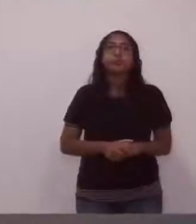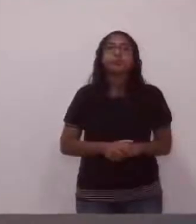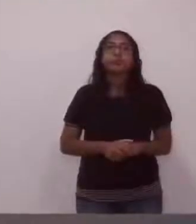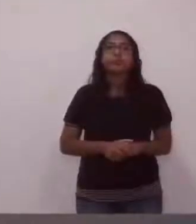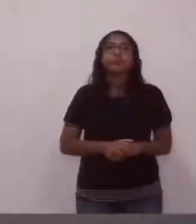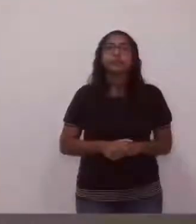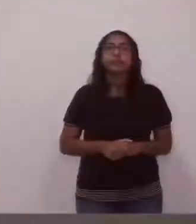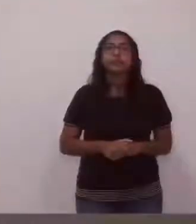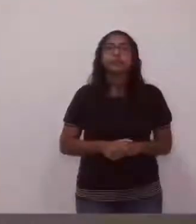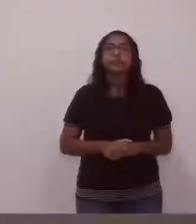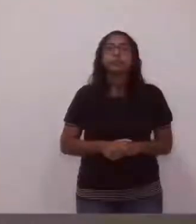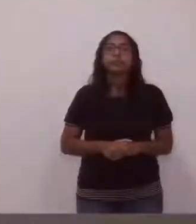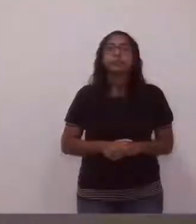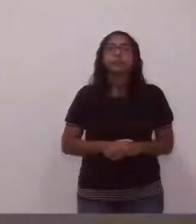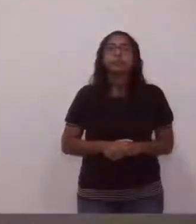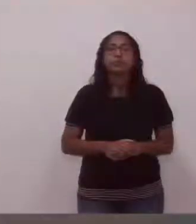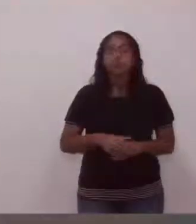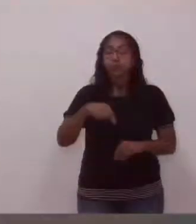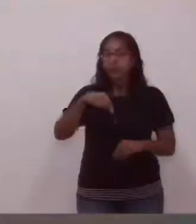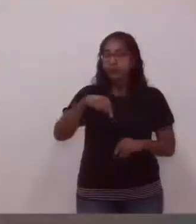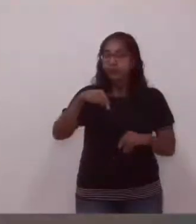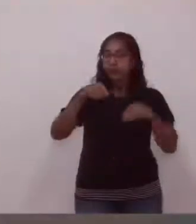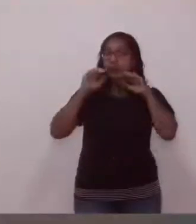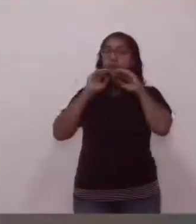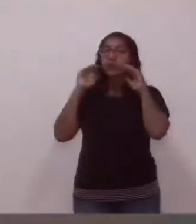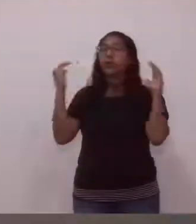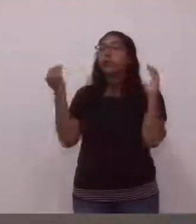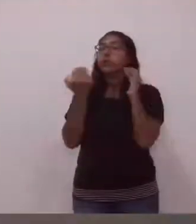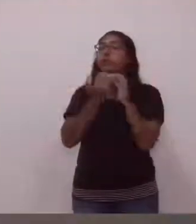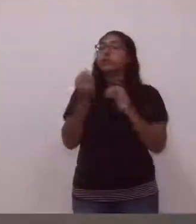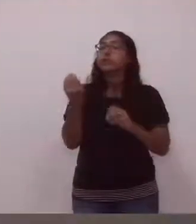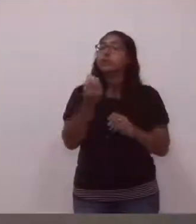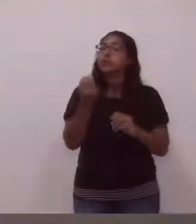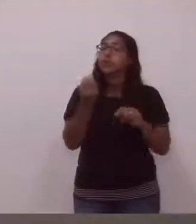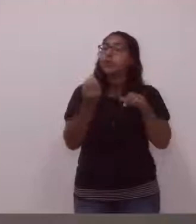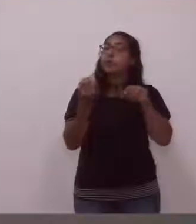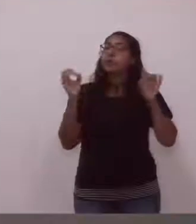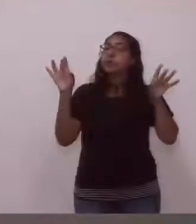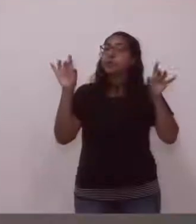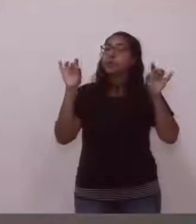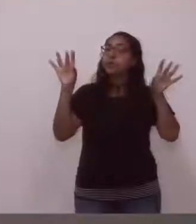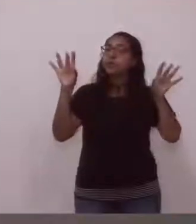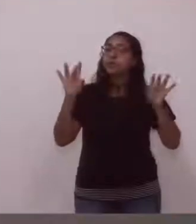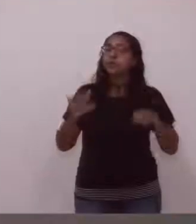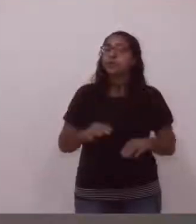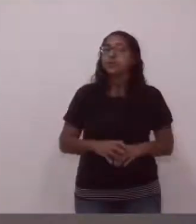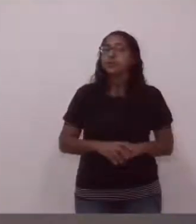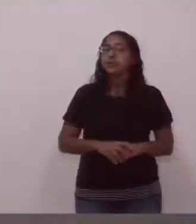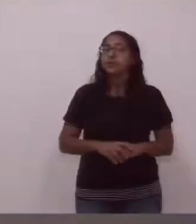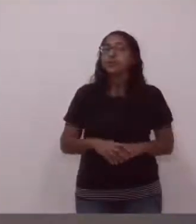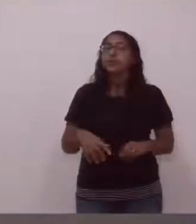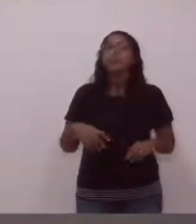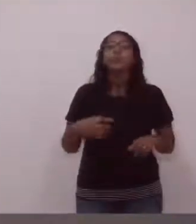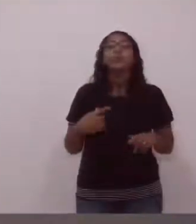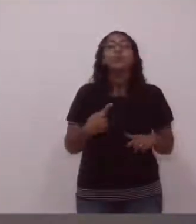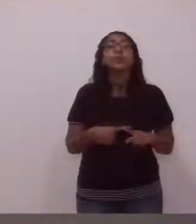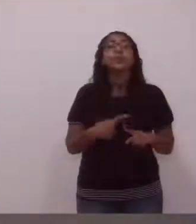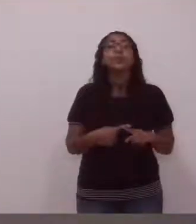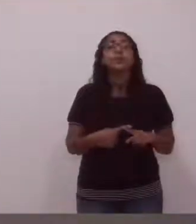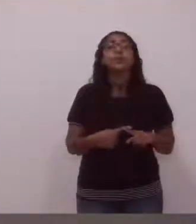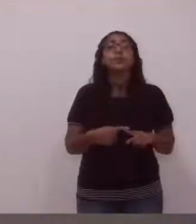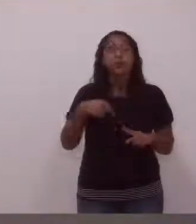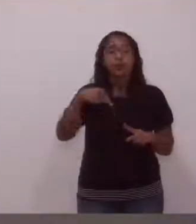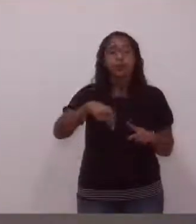Quero dizer que essa casa é uma casa sagrada, porque é aqui que se toma